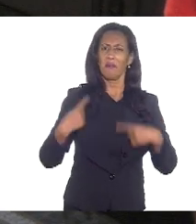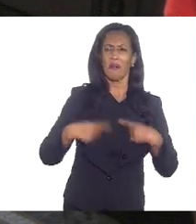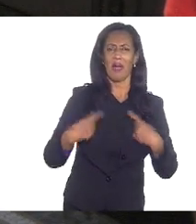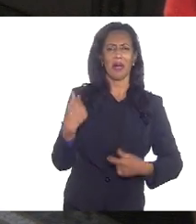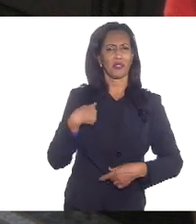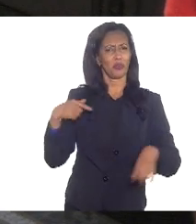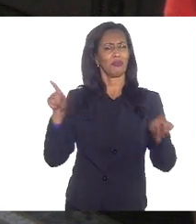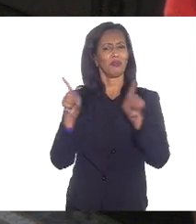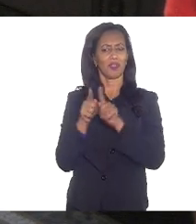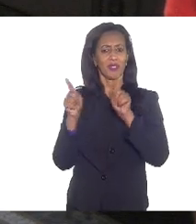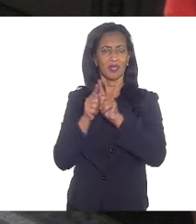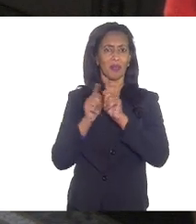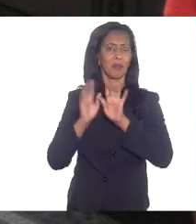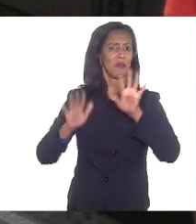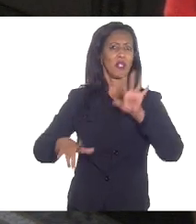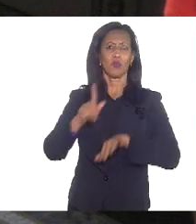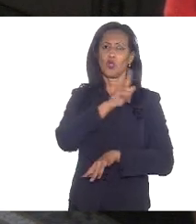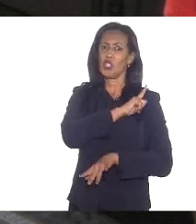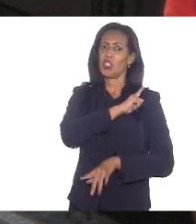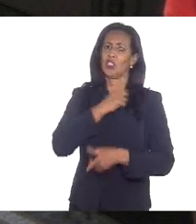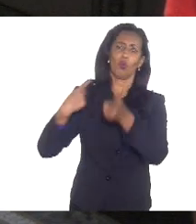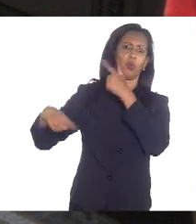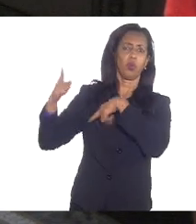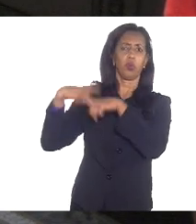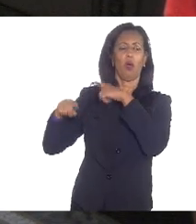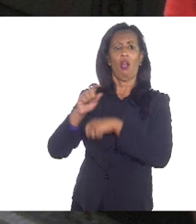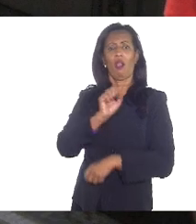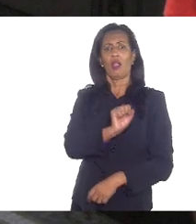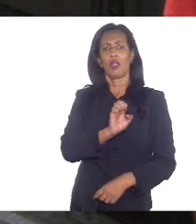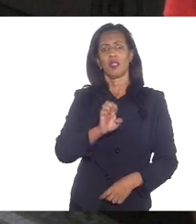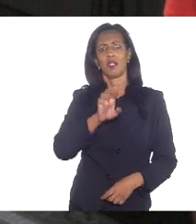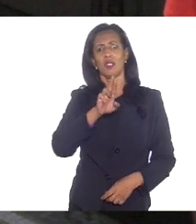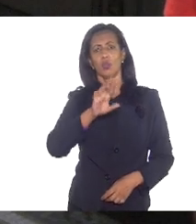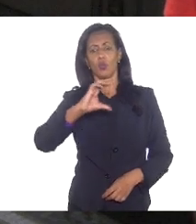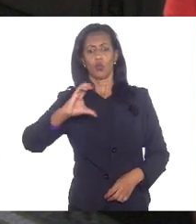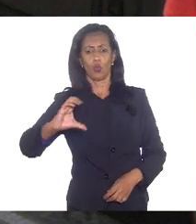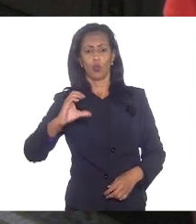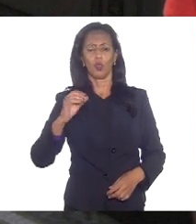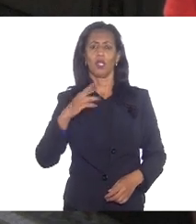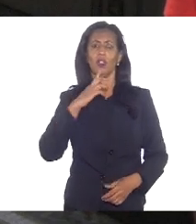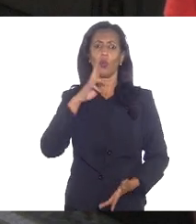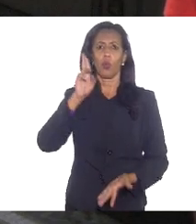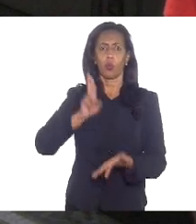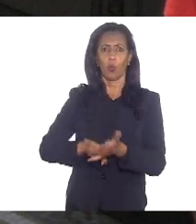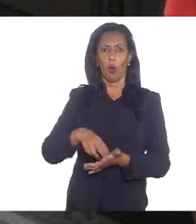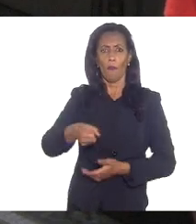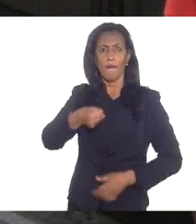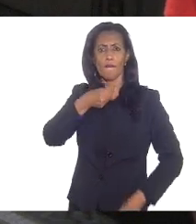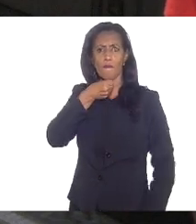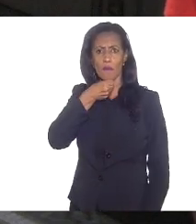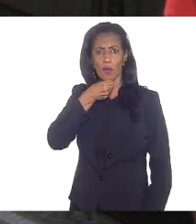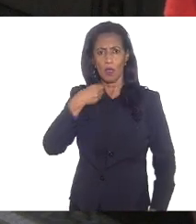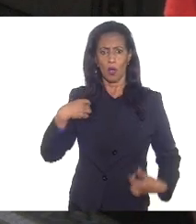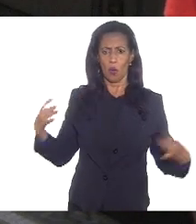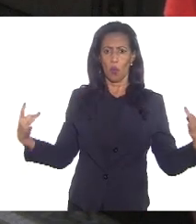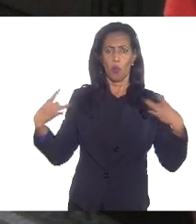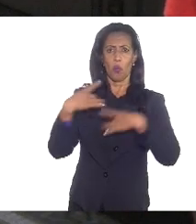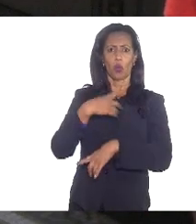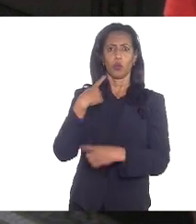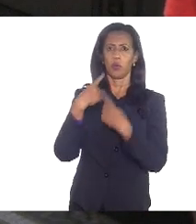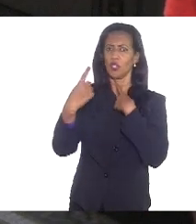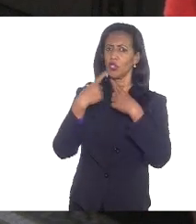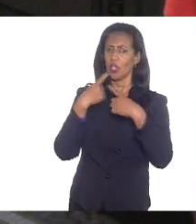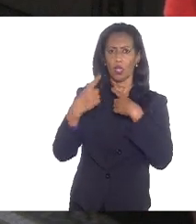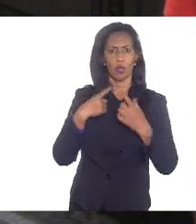muito tempo, mesmo em gestões anteriores da SEDUC. Quero reconhecer aqui publicamente ao microfone a disposição para